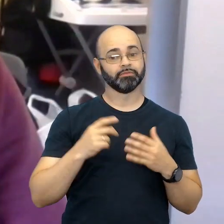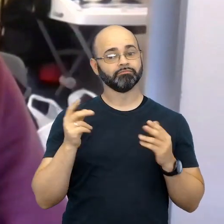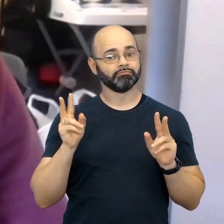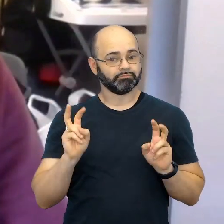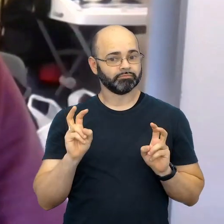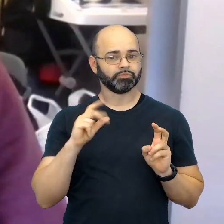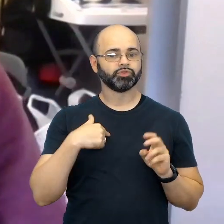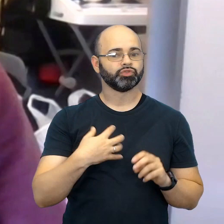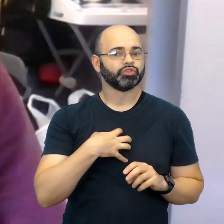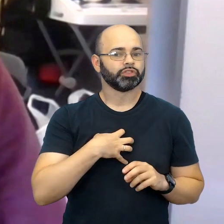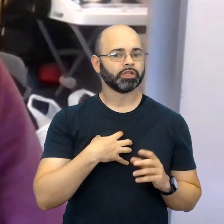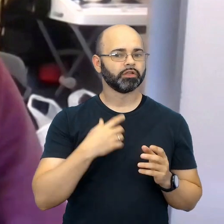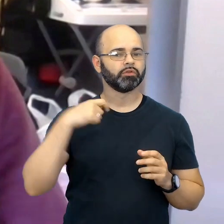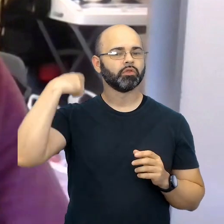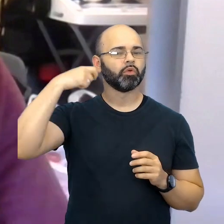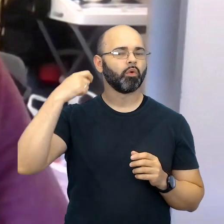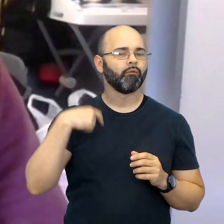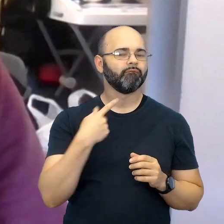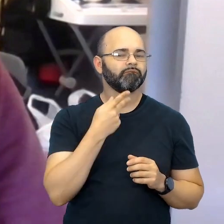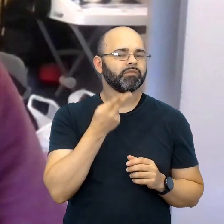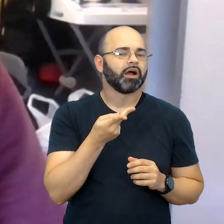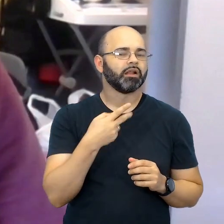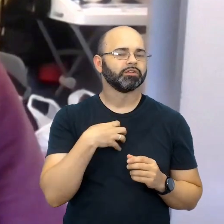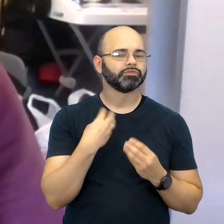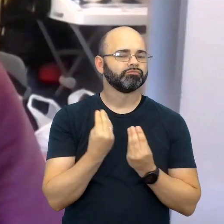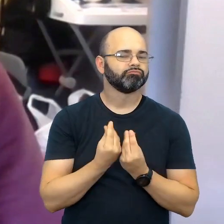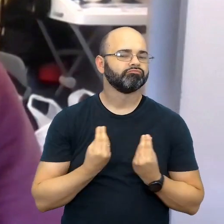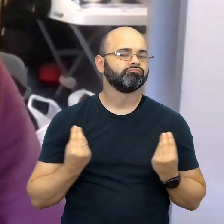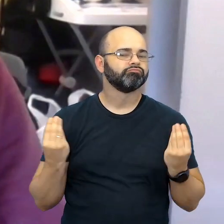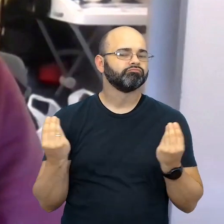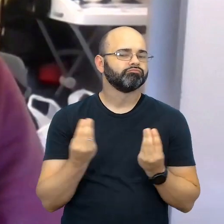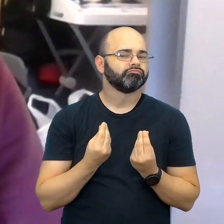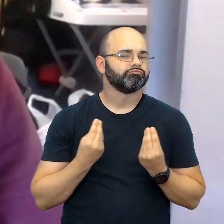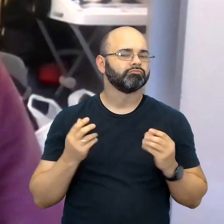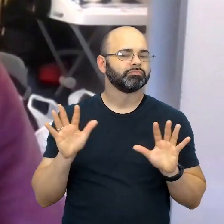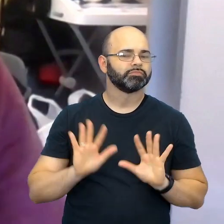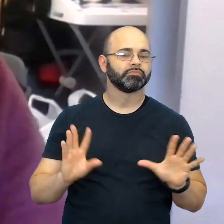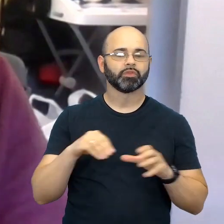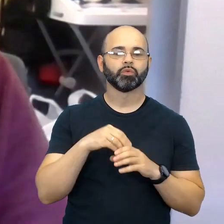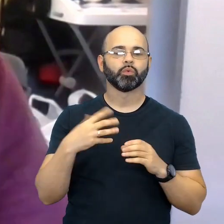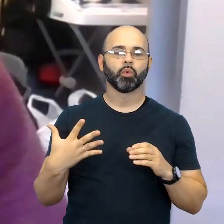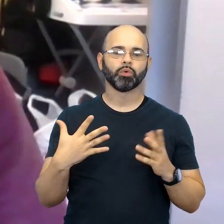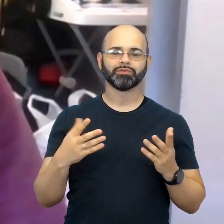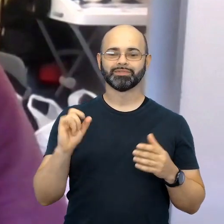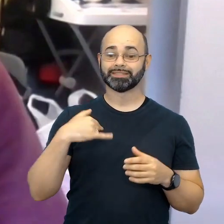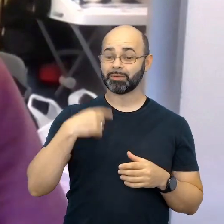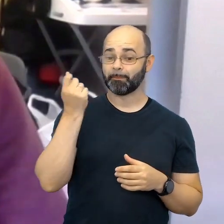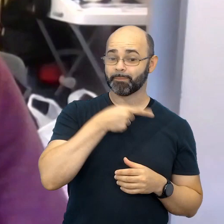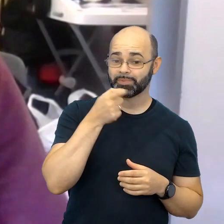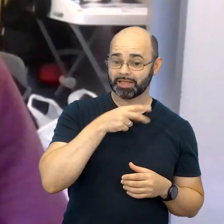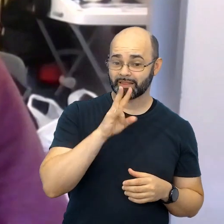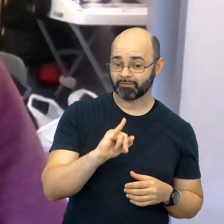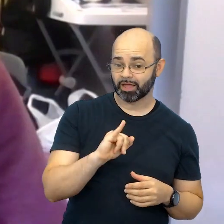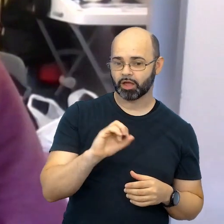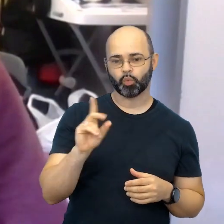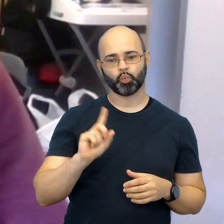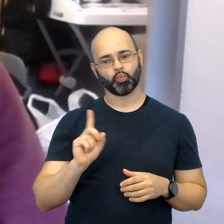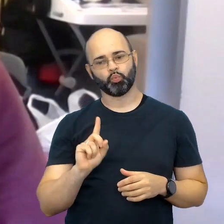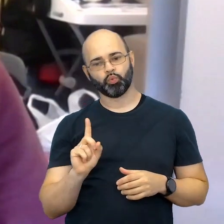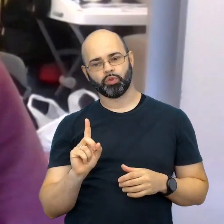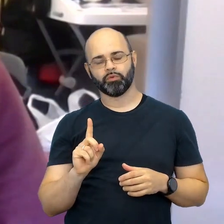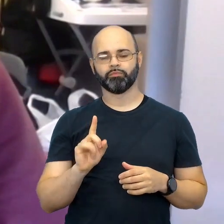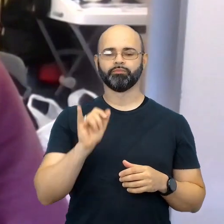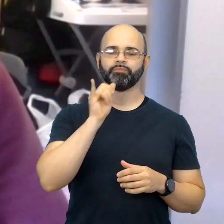sobre o tom do vídeo, me diz algumas coisas sobre como eu posso trabalhar o conteúdo, se eu vou colocar mais piadas ou não. E se eu estou colocando,